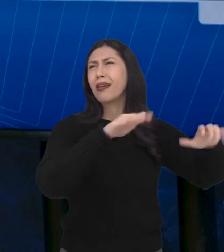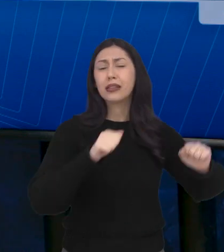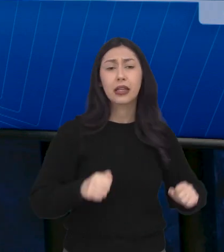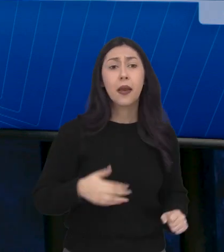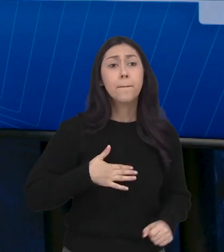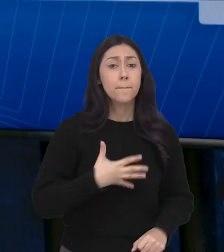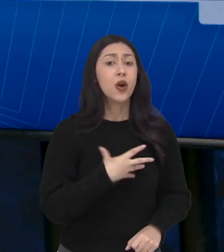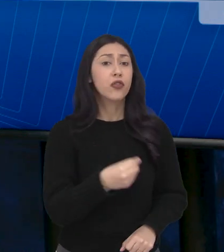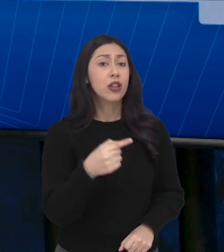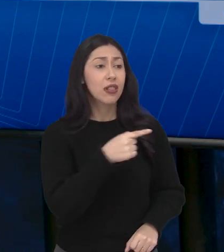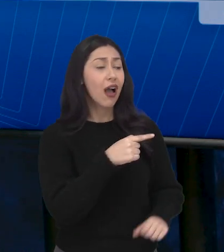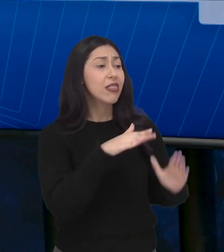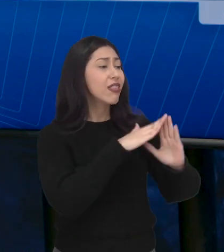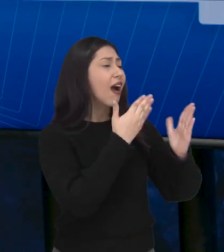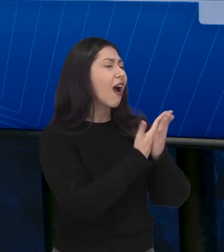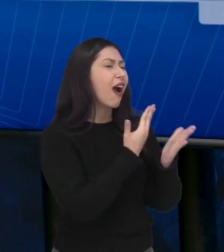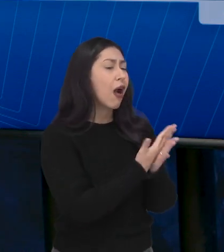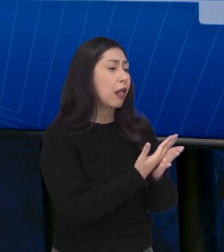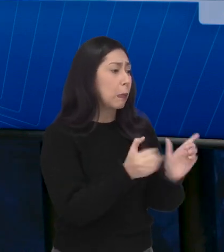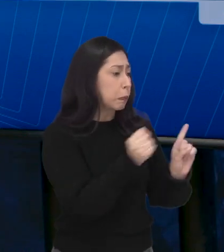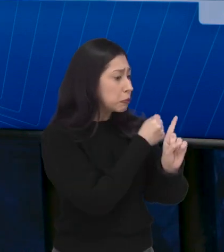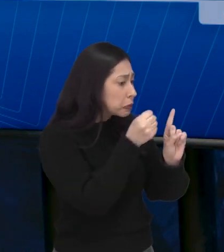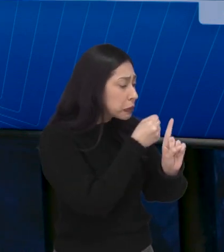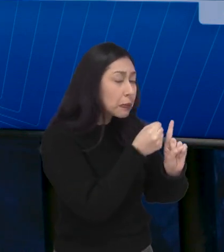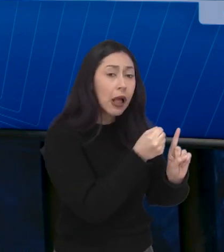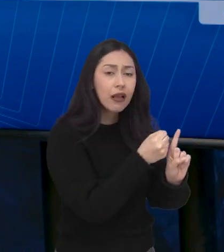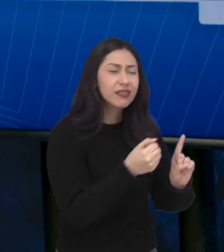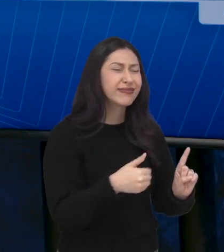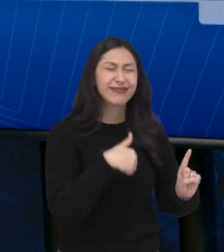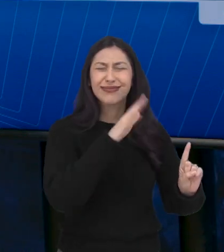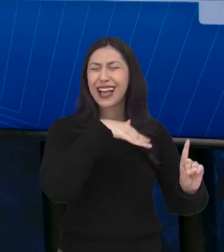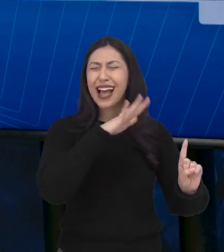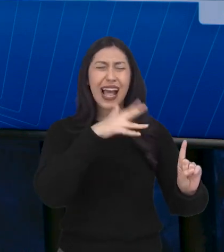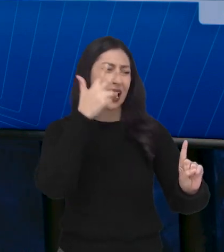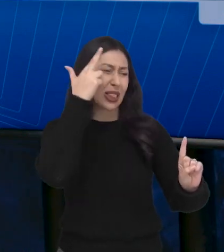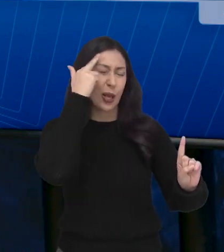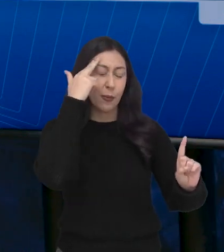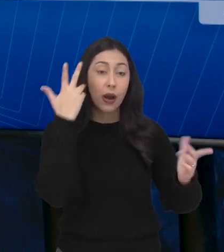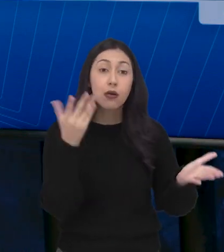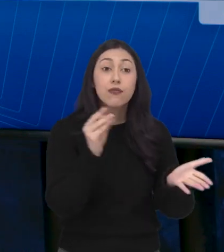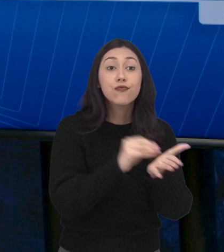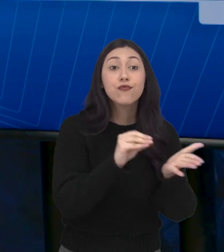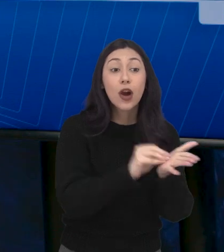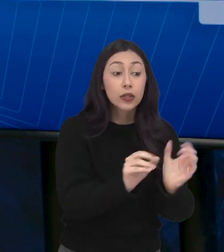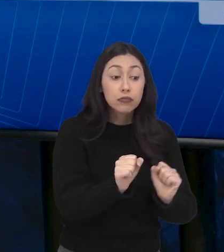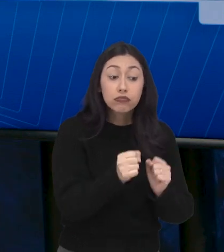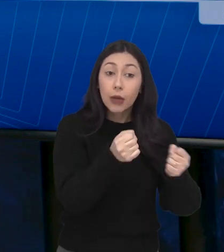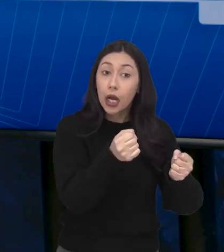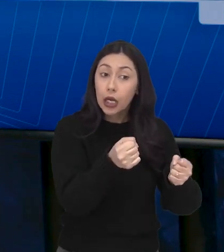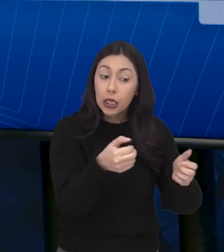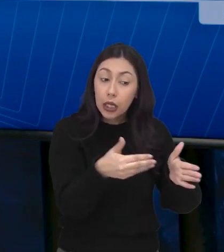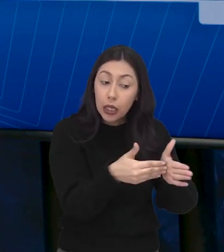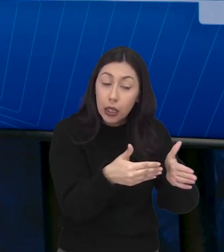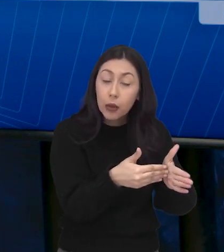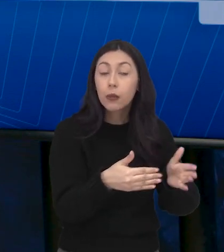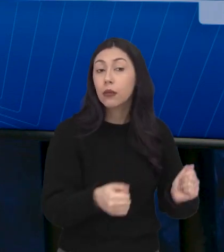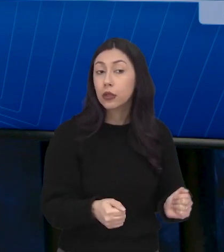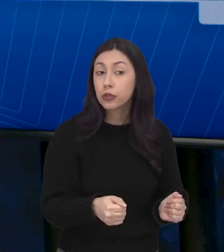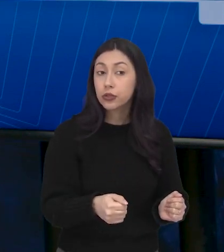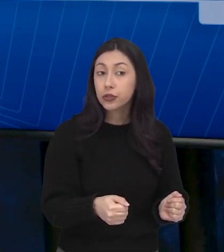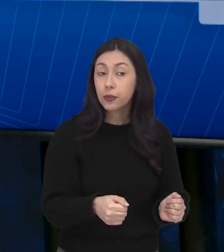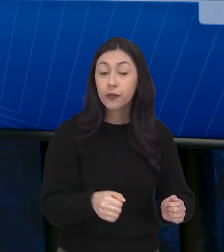gritar. O meu filho está apanhando na escola, ah, tanto faz, deixa ele. Eu falto com essa presença, com esse limite. E